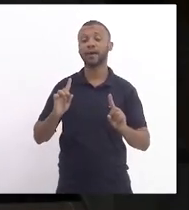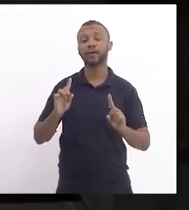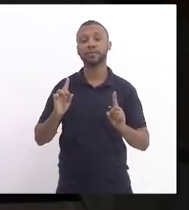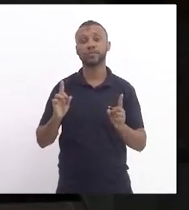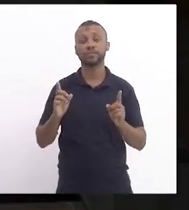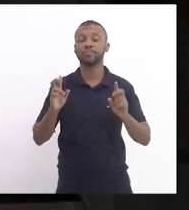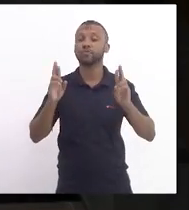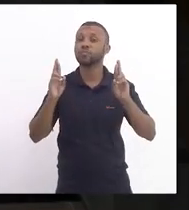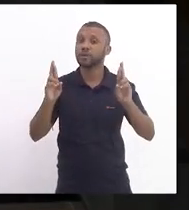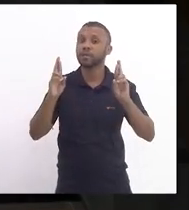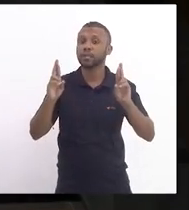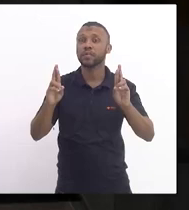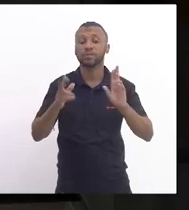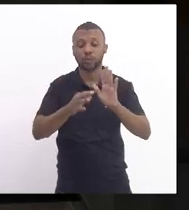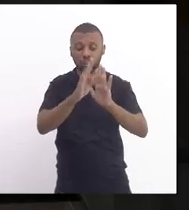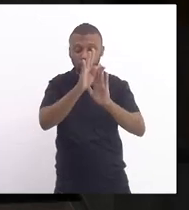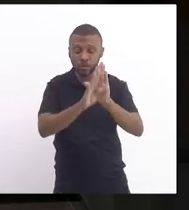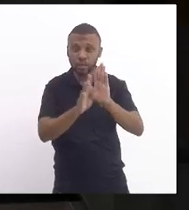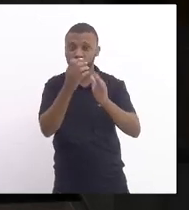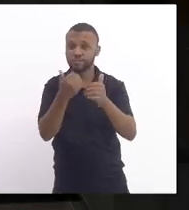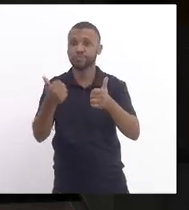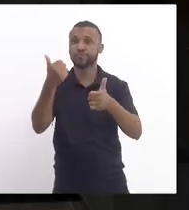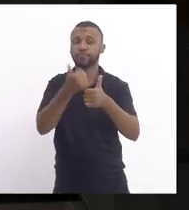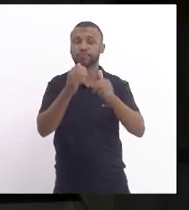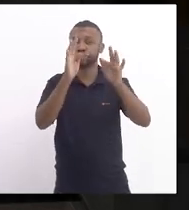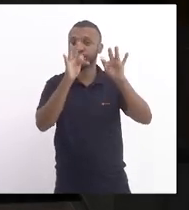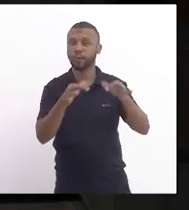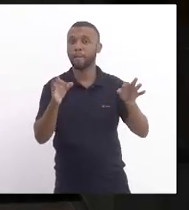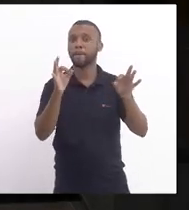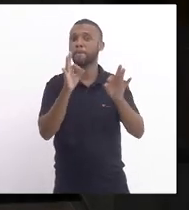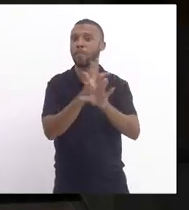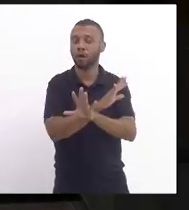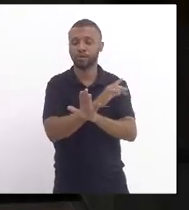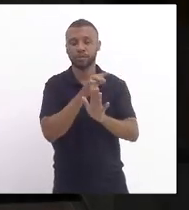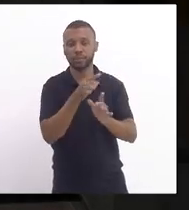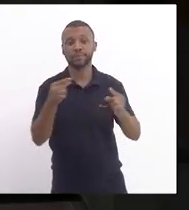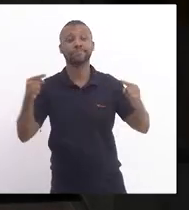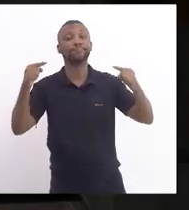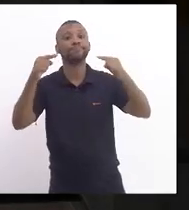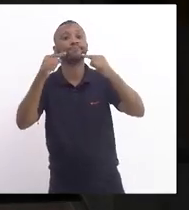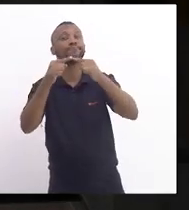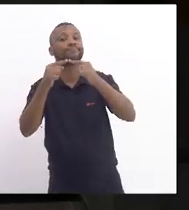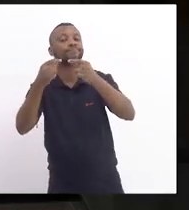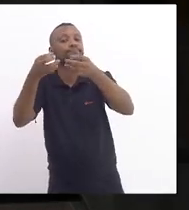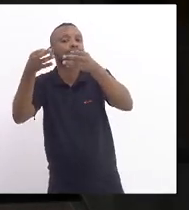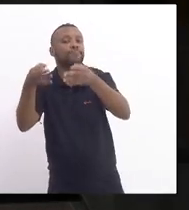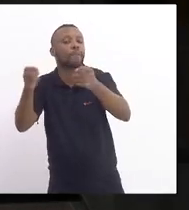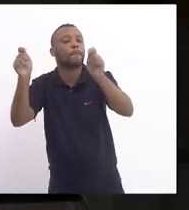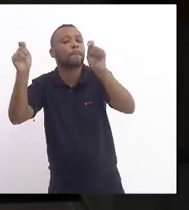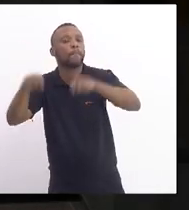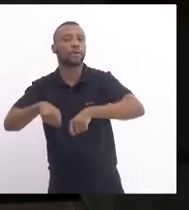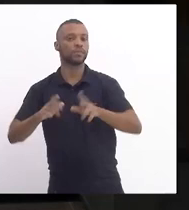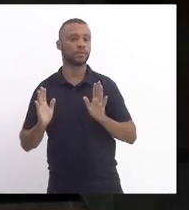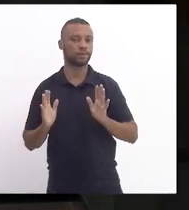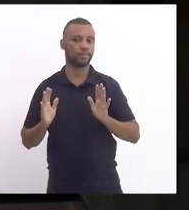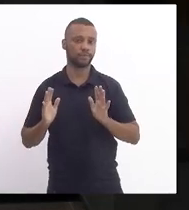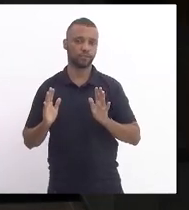deseja se um substitutivo que seja possível